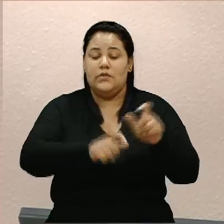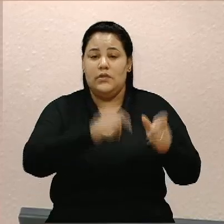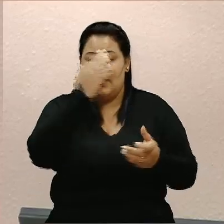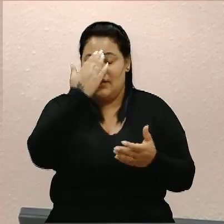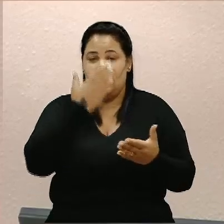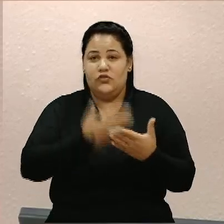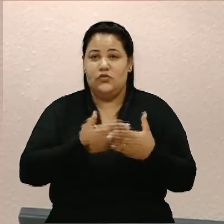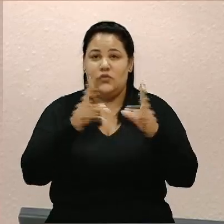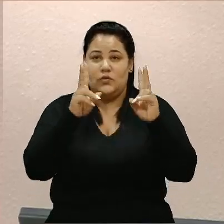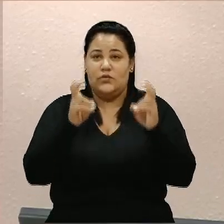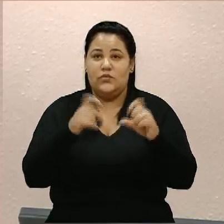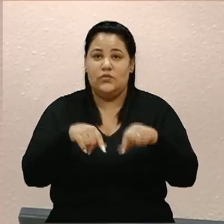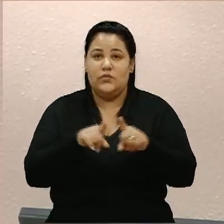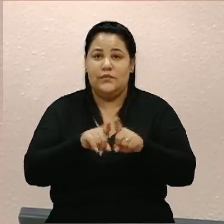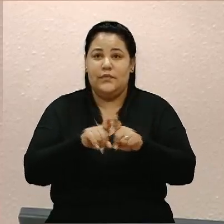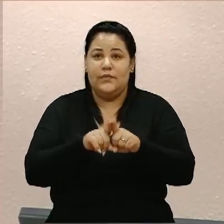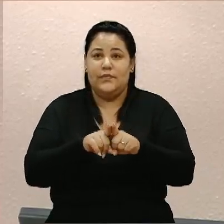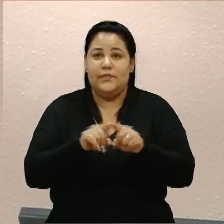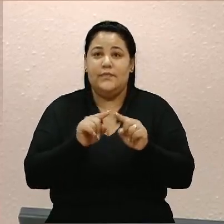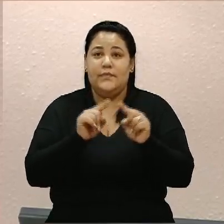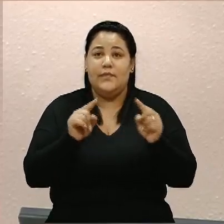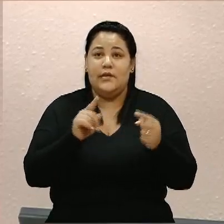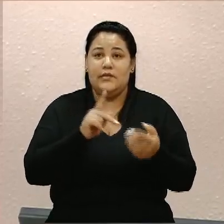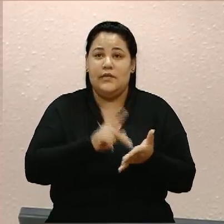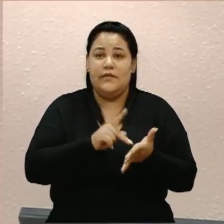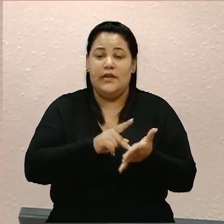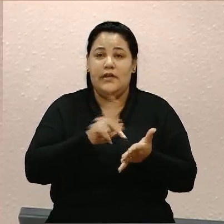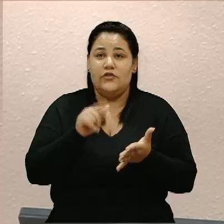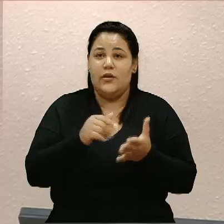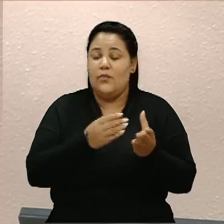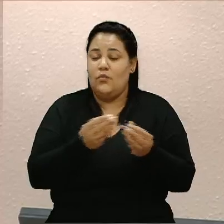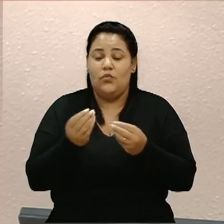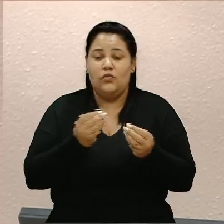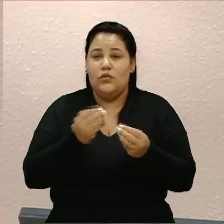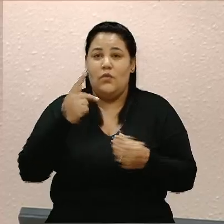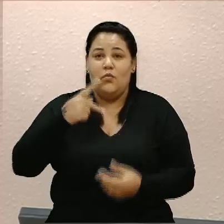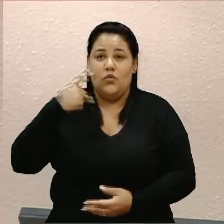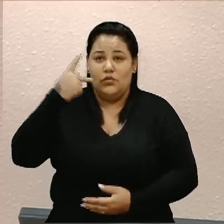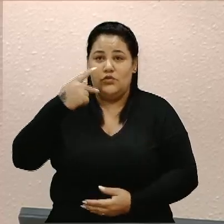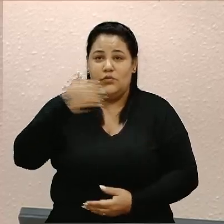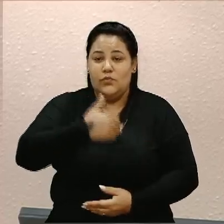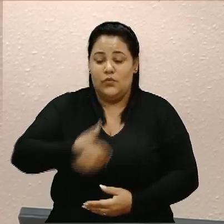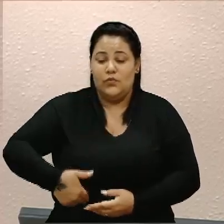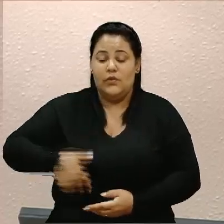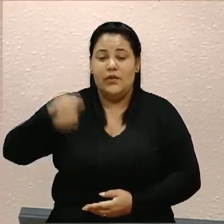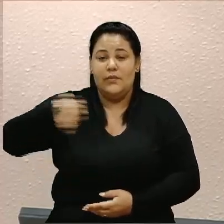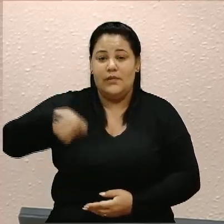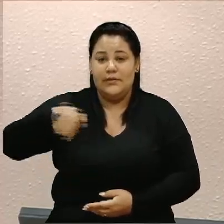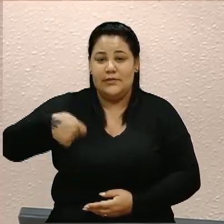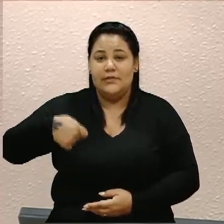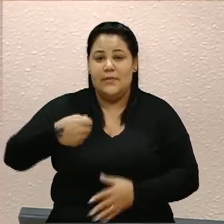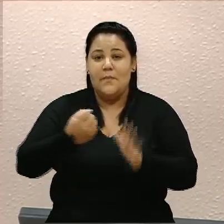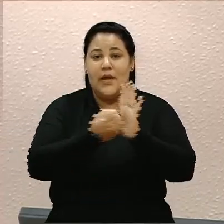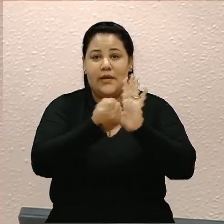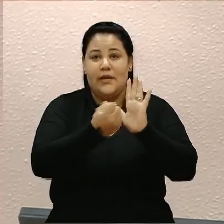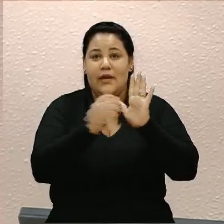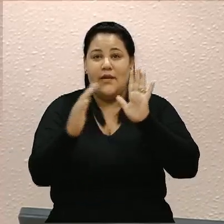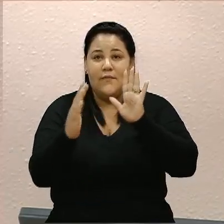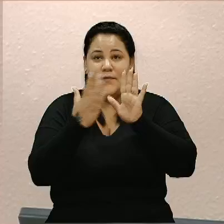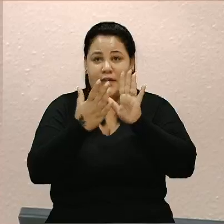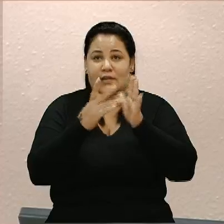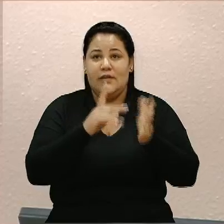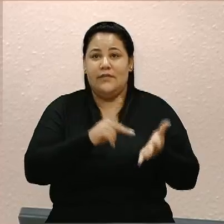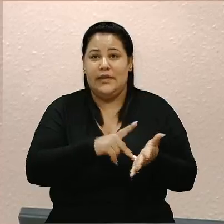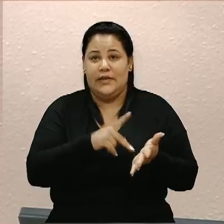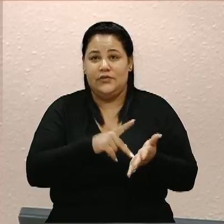com a assistência, mas, na verdade, é uma série de políticas públicas que precisam ser mobilizadas para que a gente possa enfrentar essa situação de fato